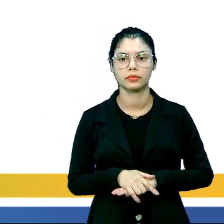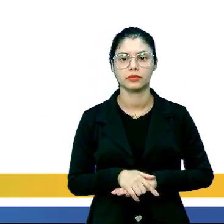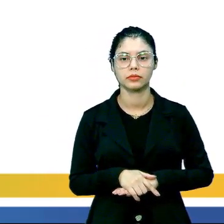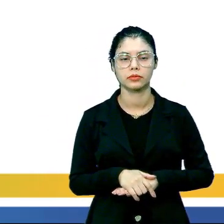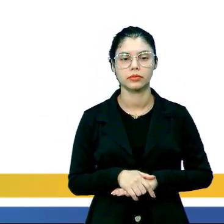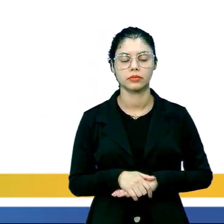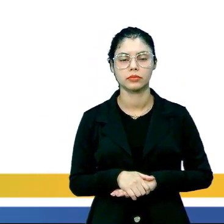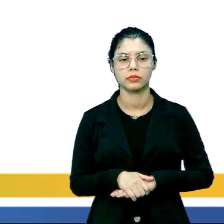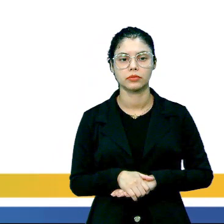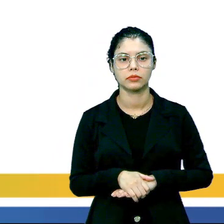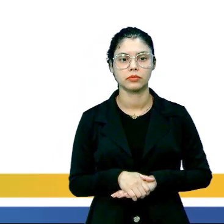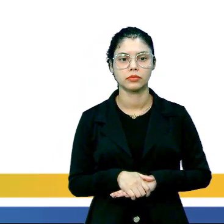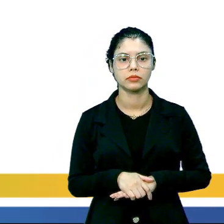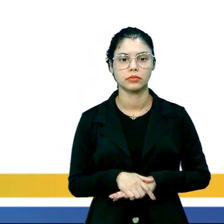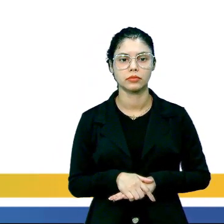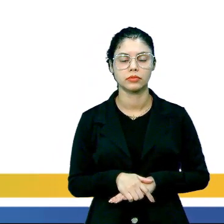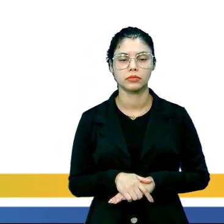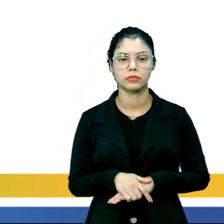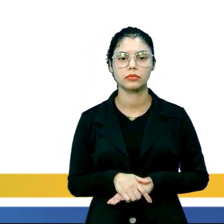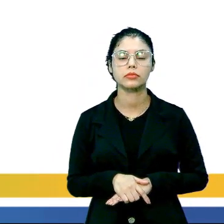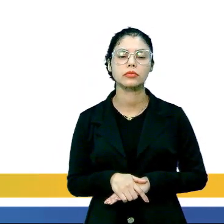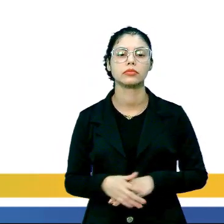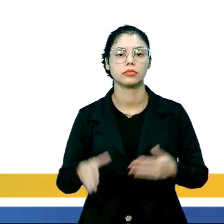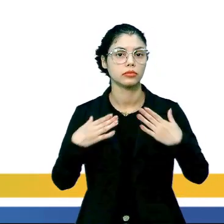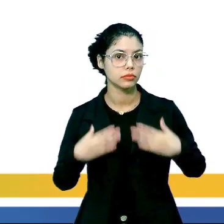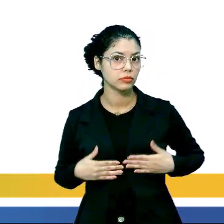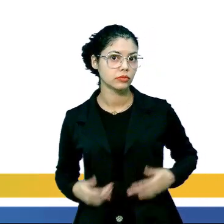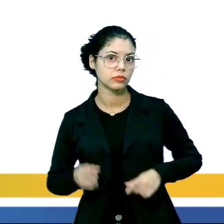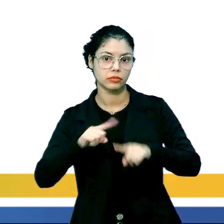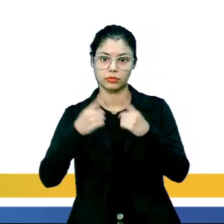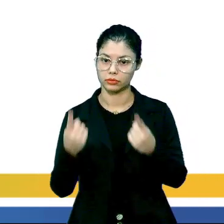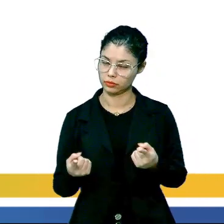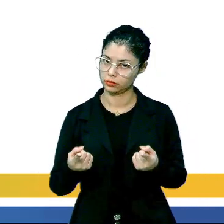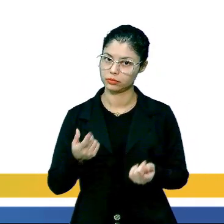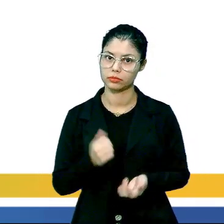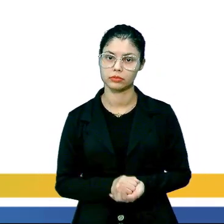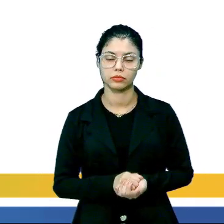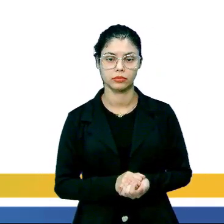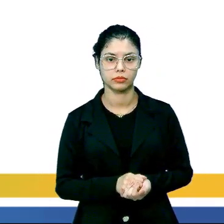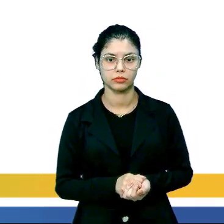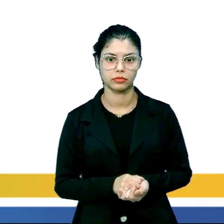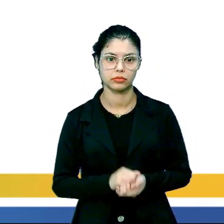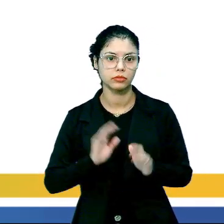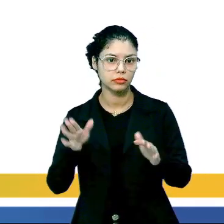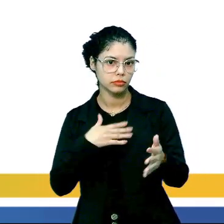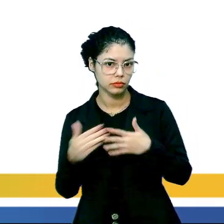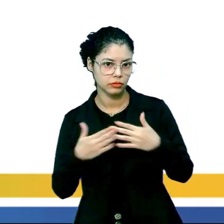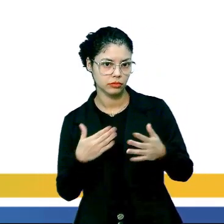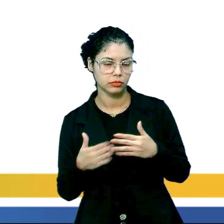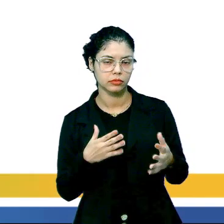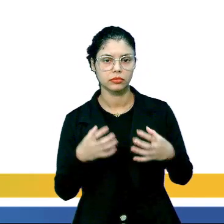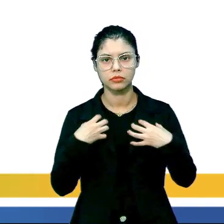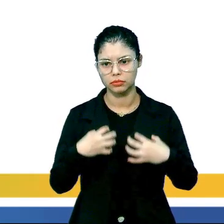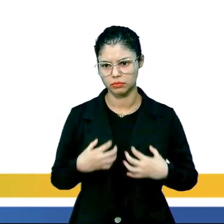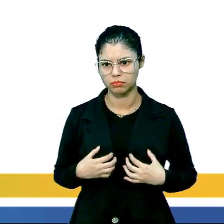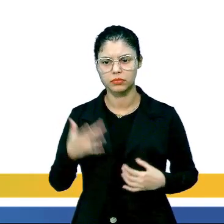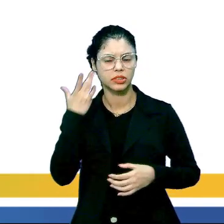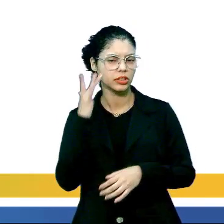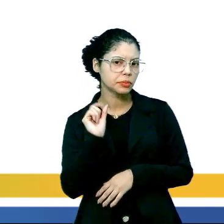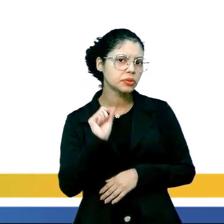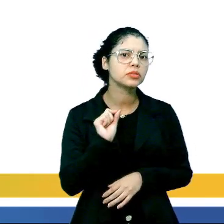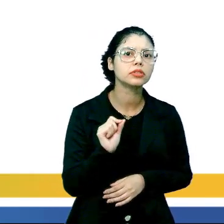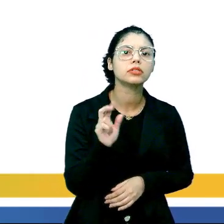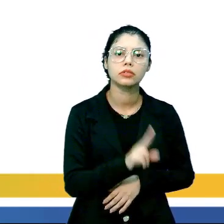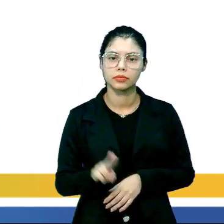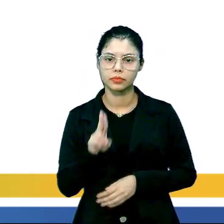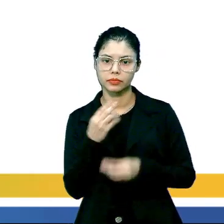para a libertação do indivíduo. O corpo mas ao usar qualquer moda sem saber o que